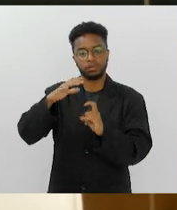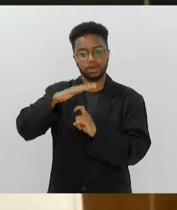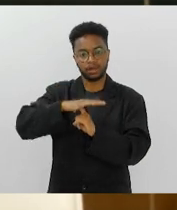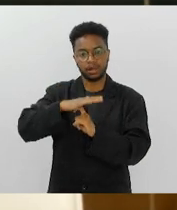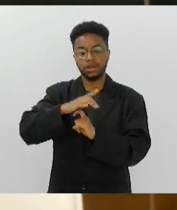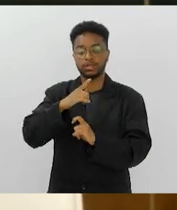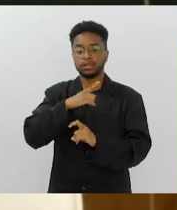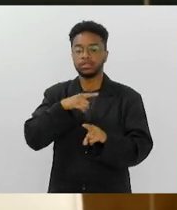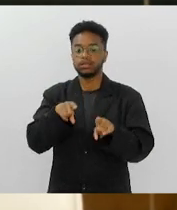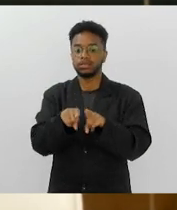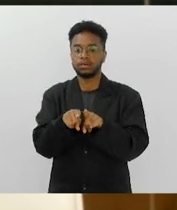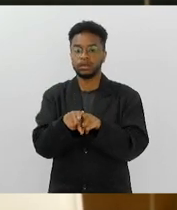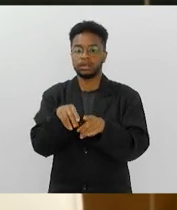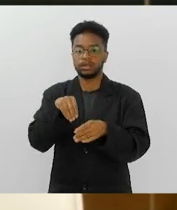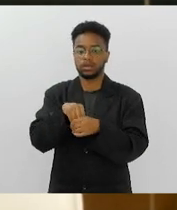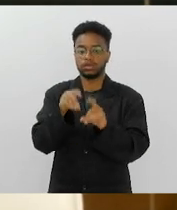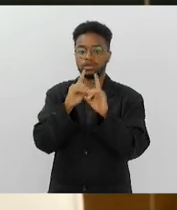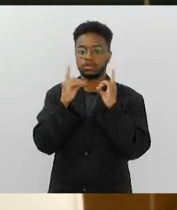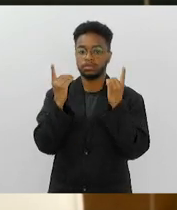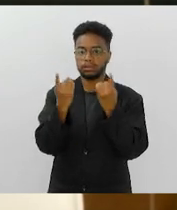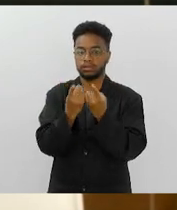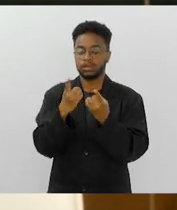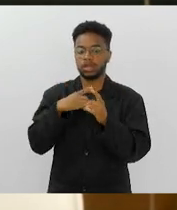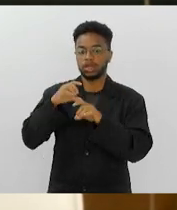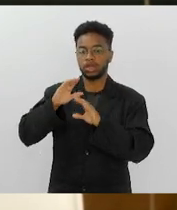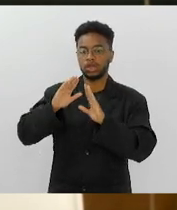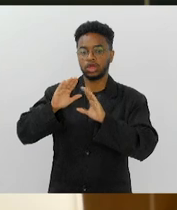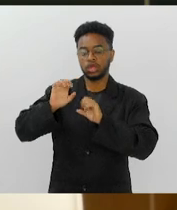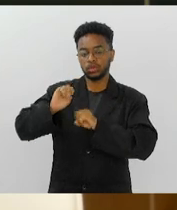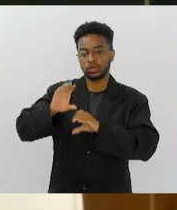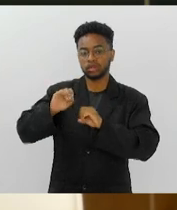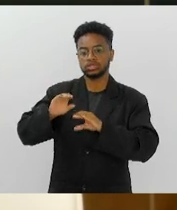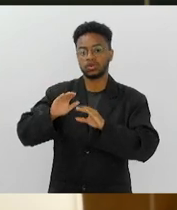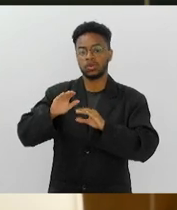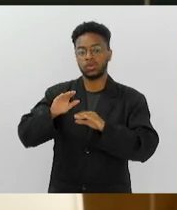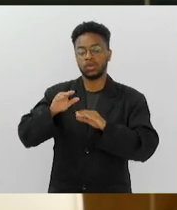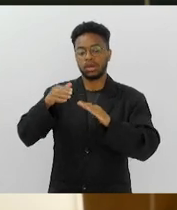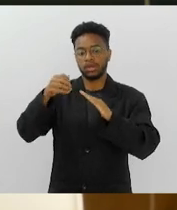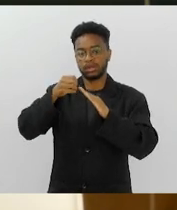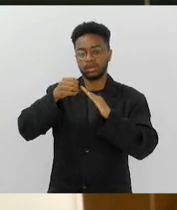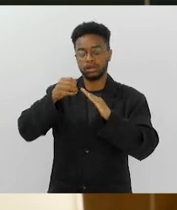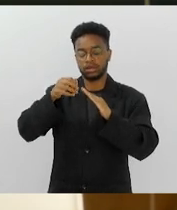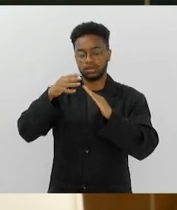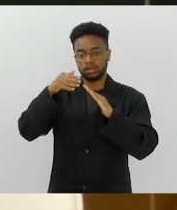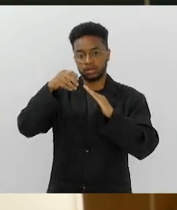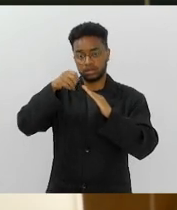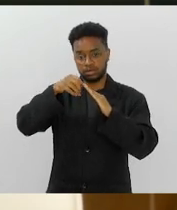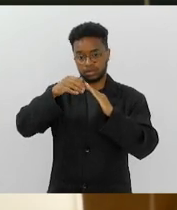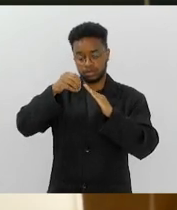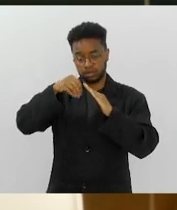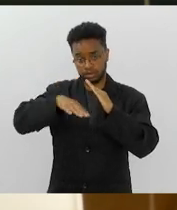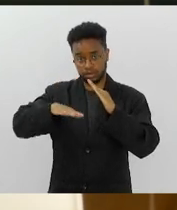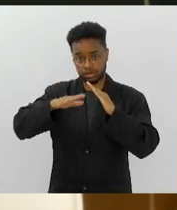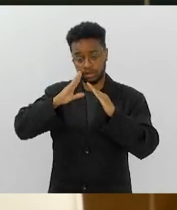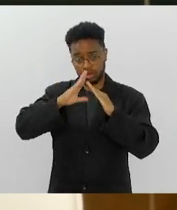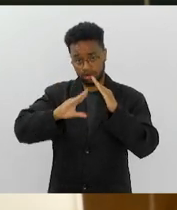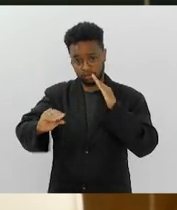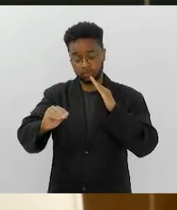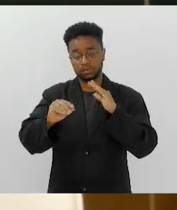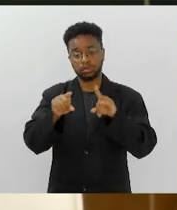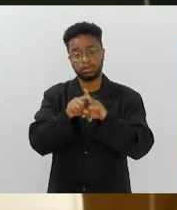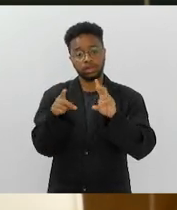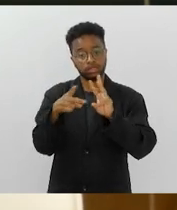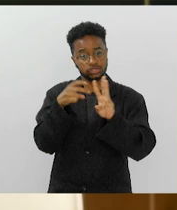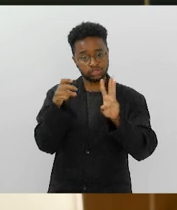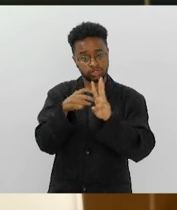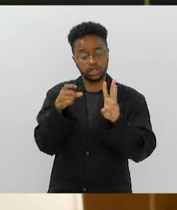dentro do departamento, né, educação escolar quilombola, educação escolar indígena. Então, nós temos uma diversidade muito